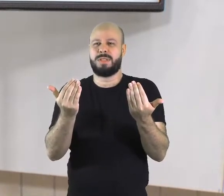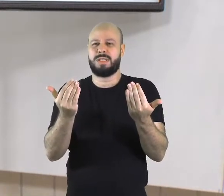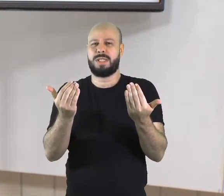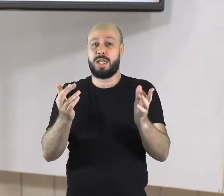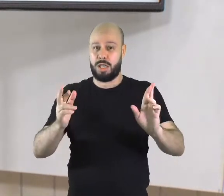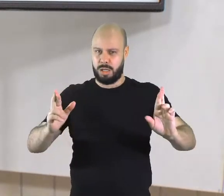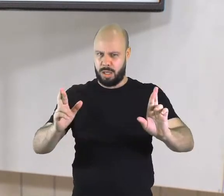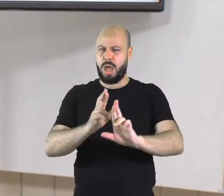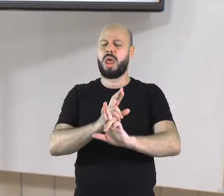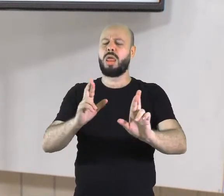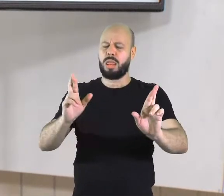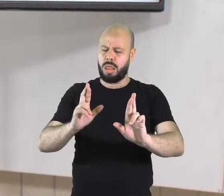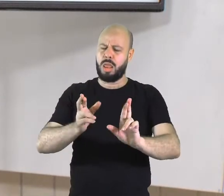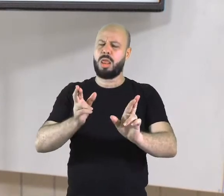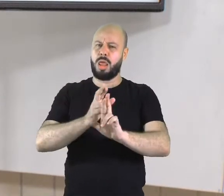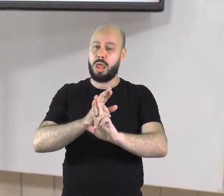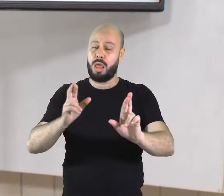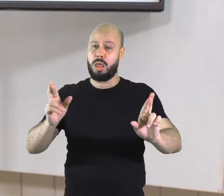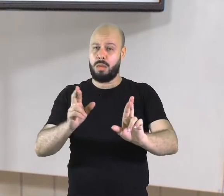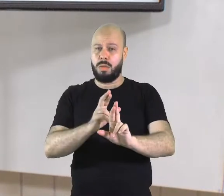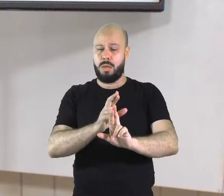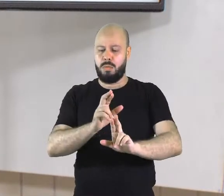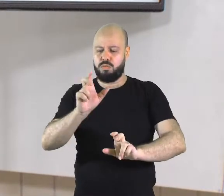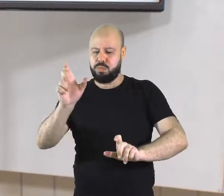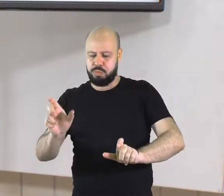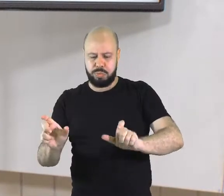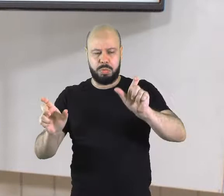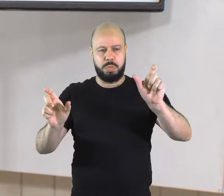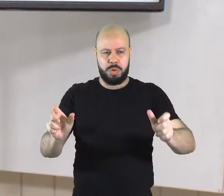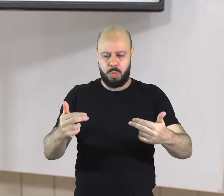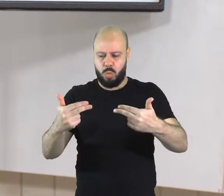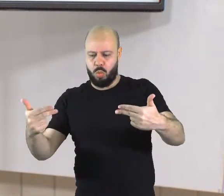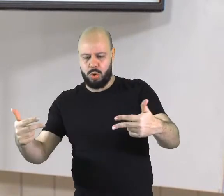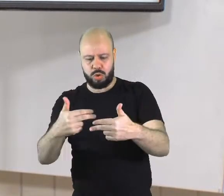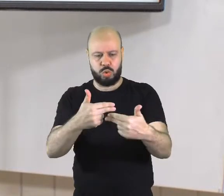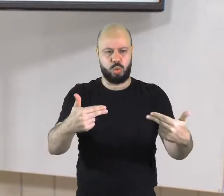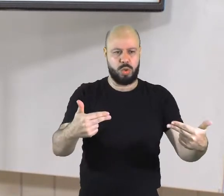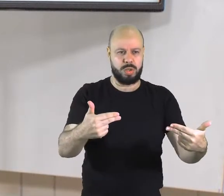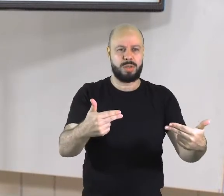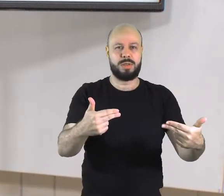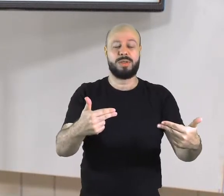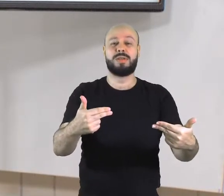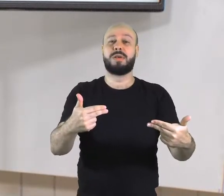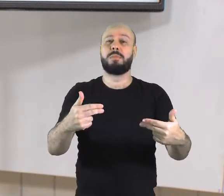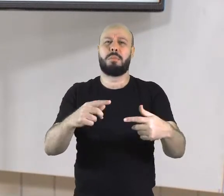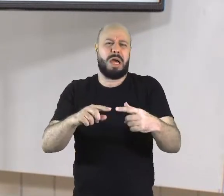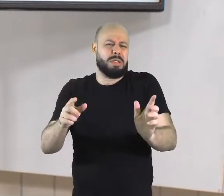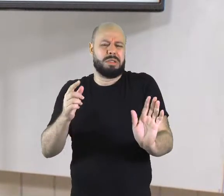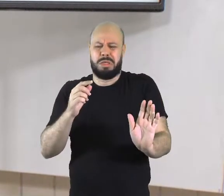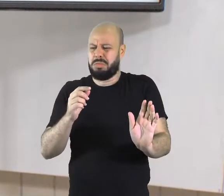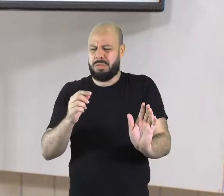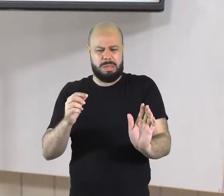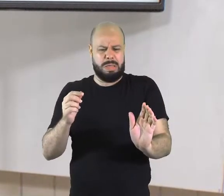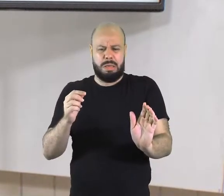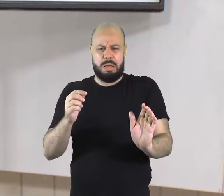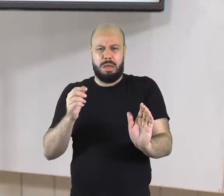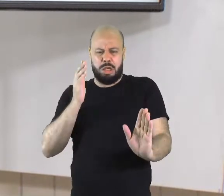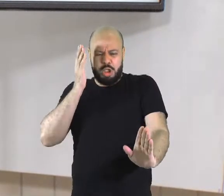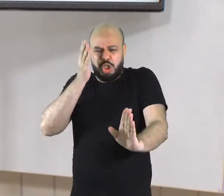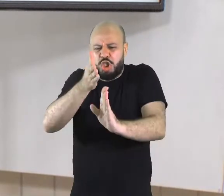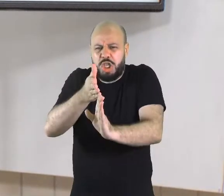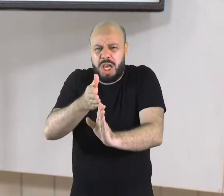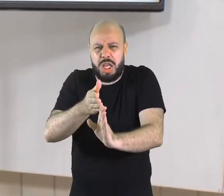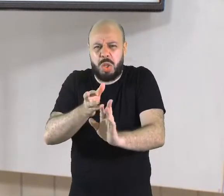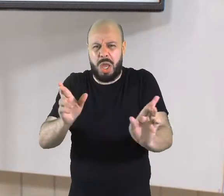uma relação entre objetos, entre coisas que aparentemente não tem nada a ver. O que amor tem a